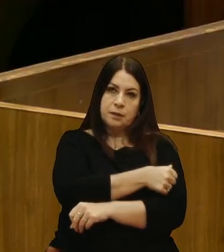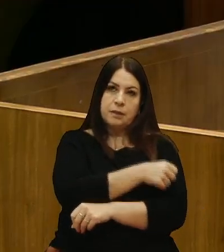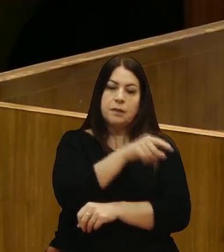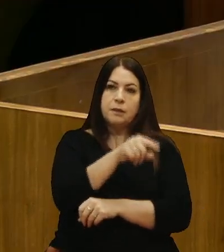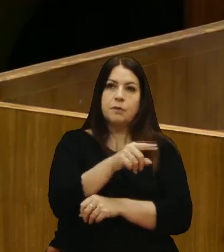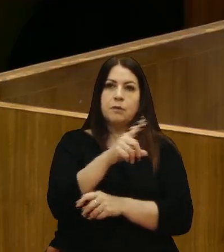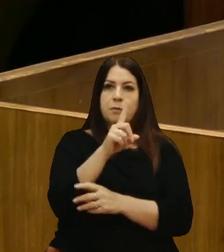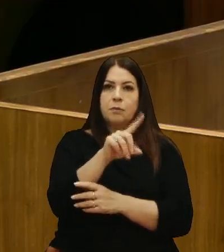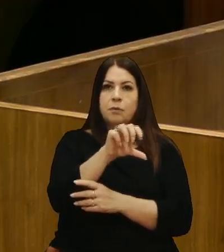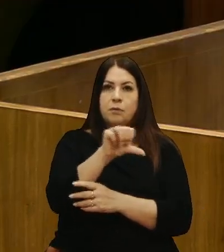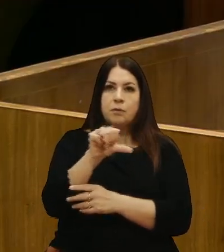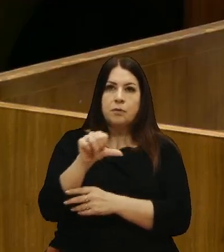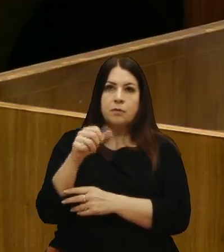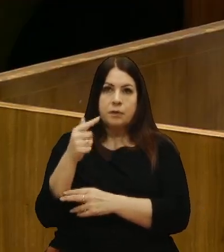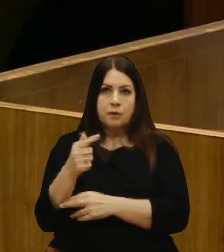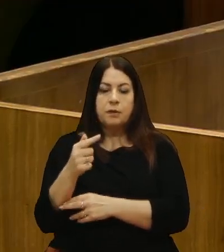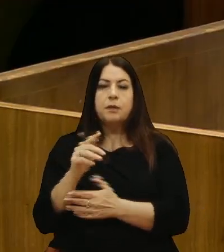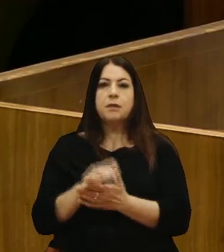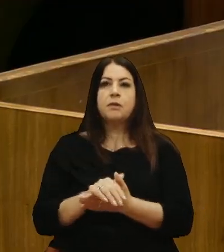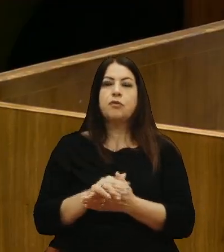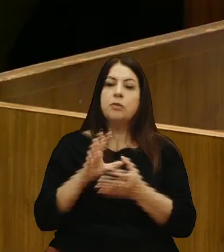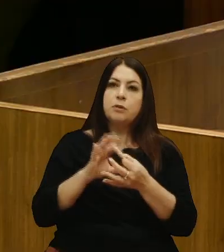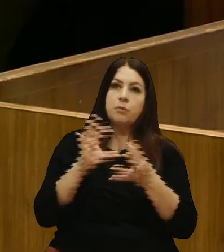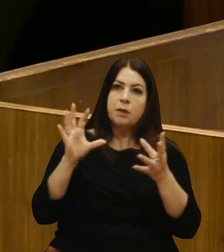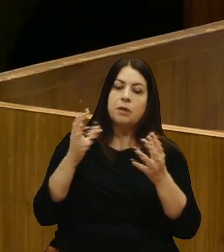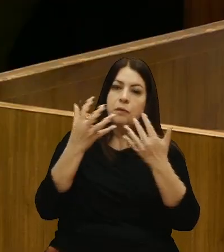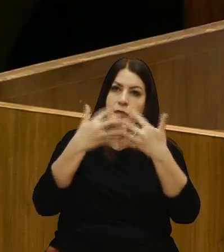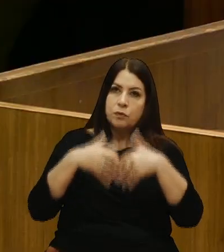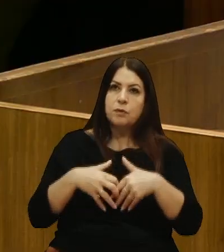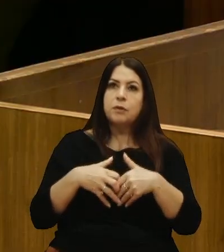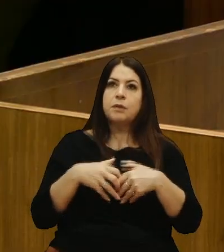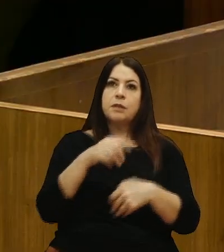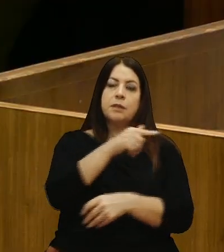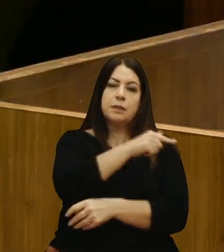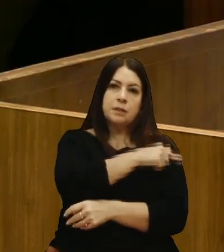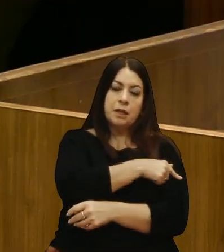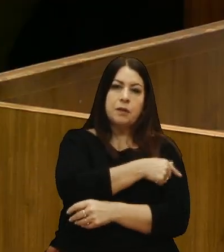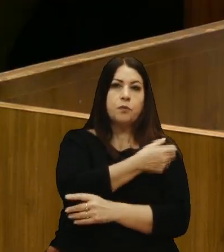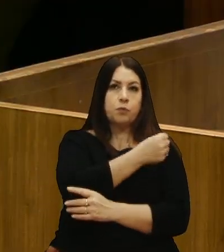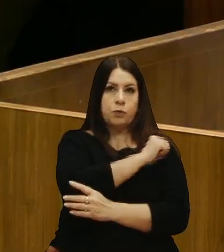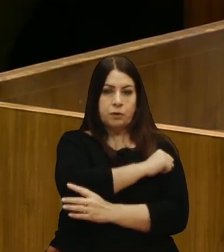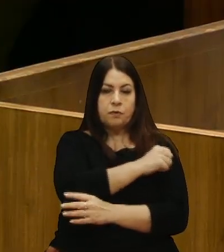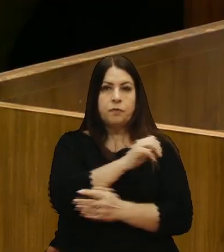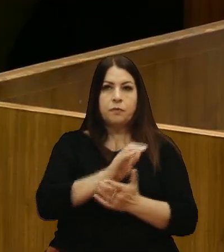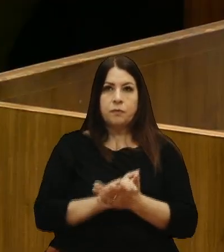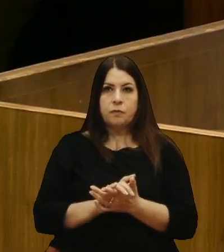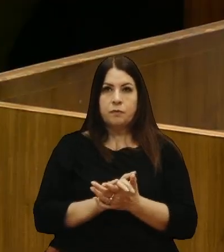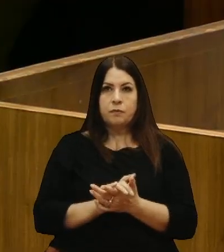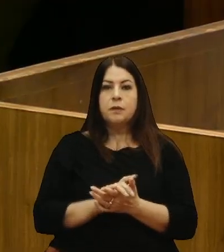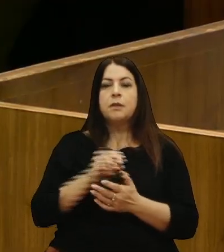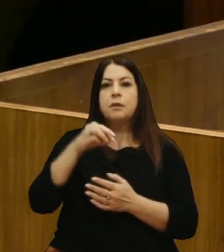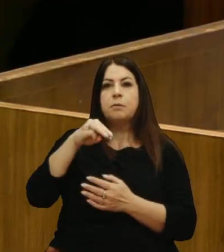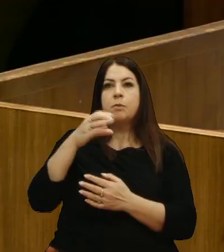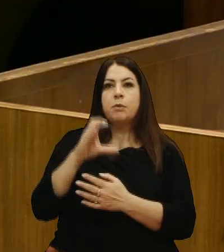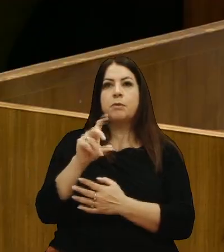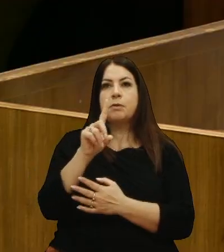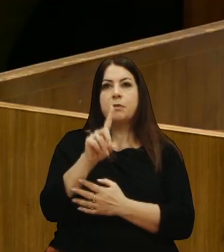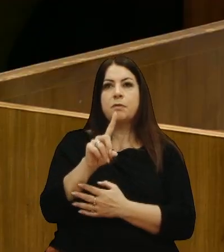em 1997, liberado o funcionamento das 7ª e 8ª séries. Em março de